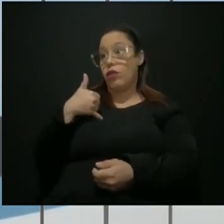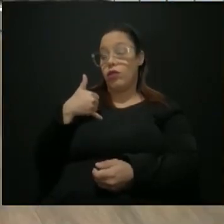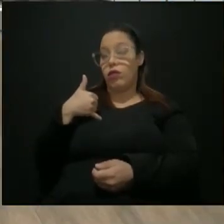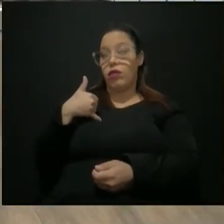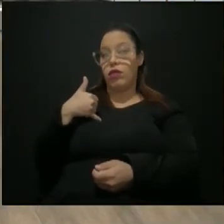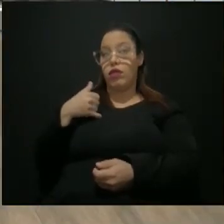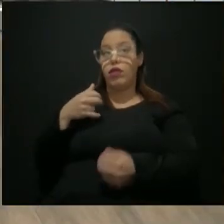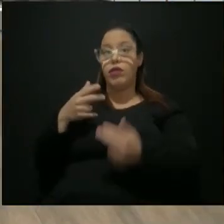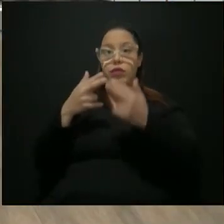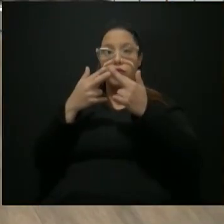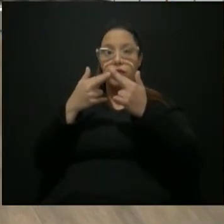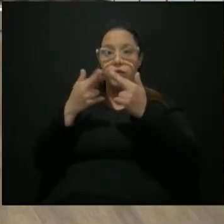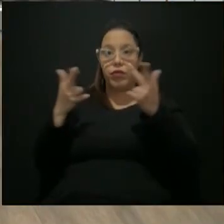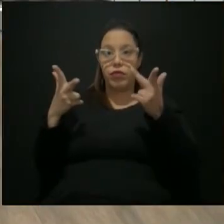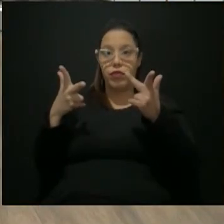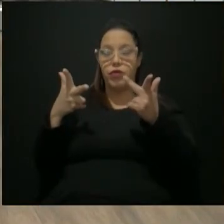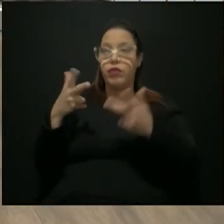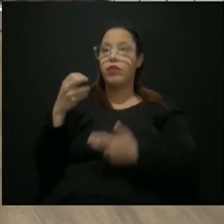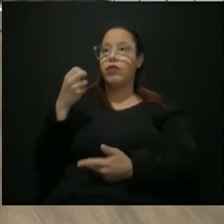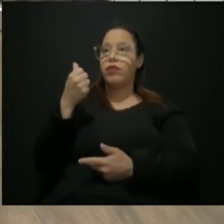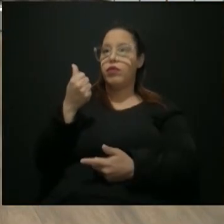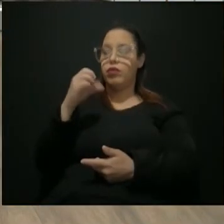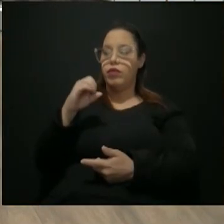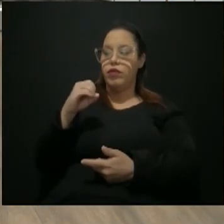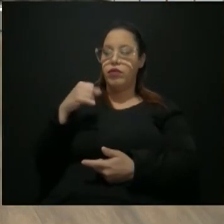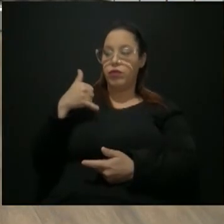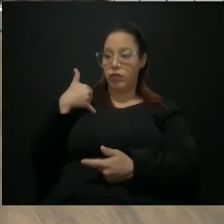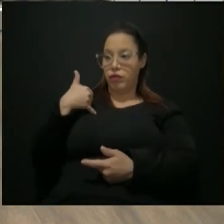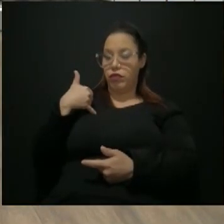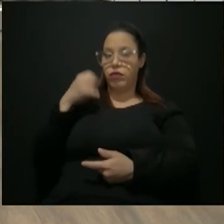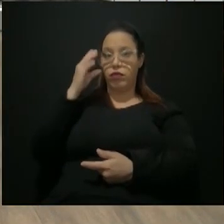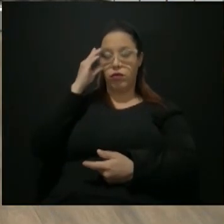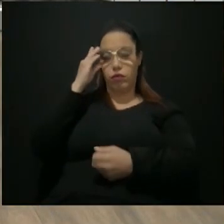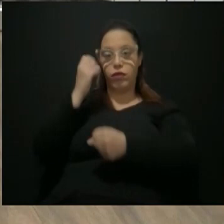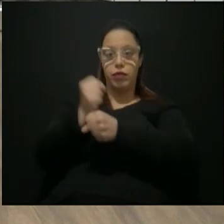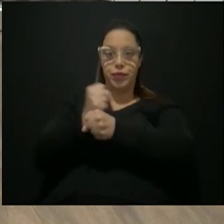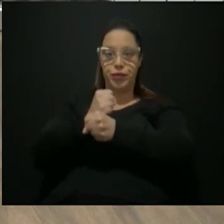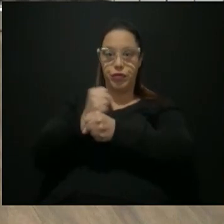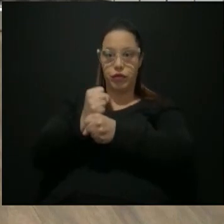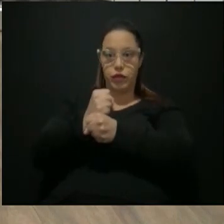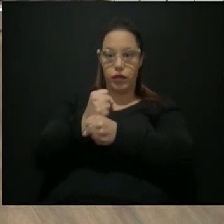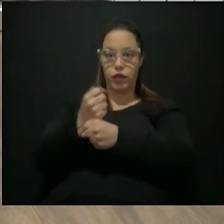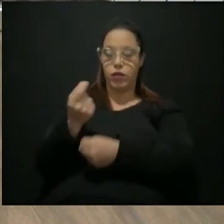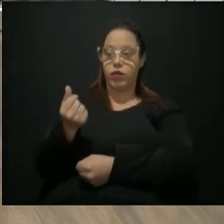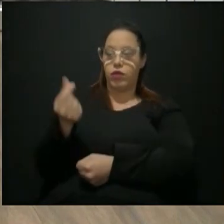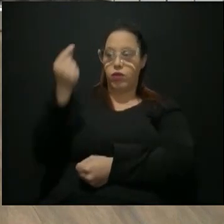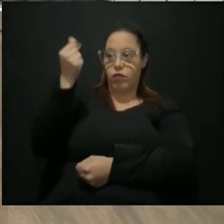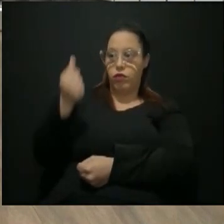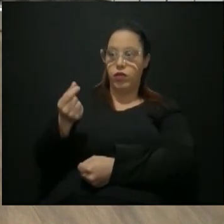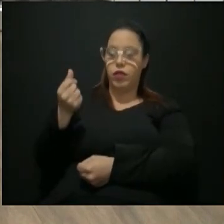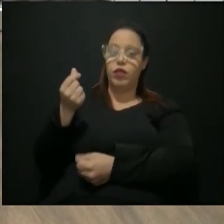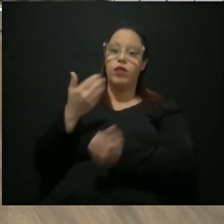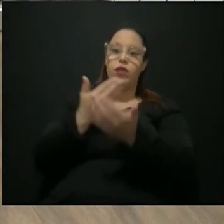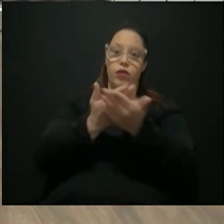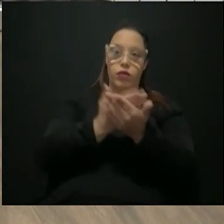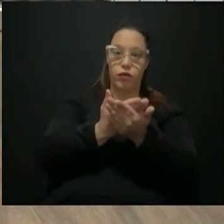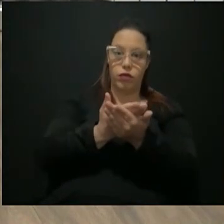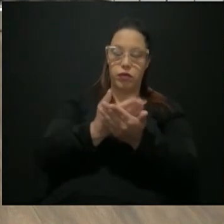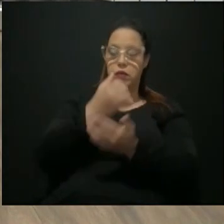de 10 anos, né? Isso tanto para renda como para escolaridade. Perfeito. Então, os recortes que a gente